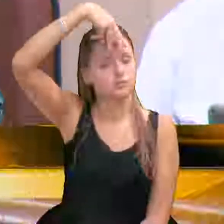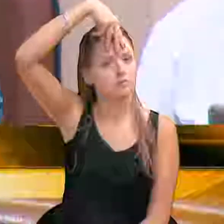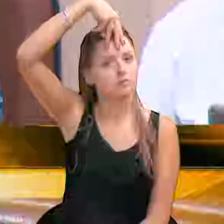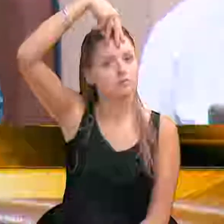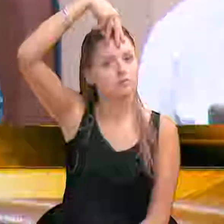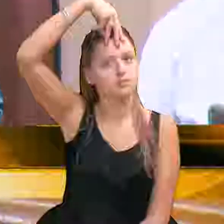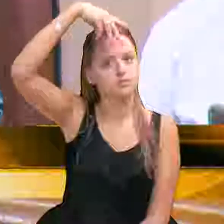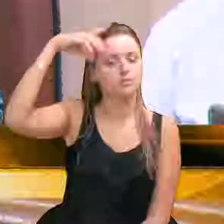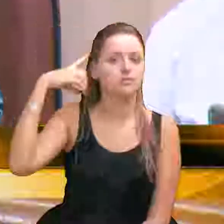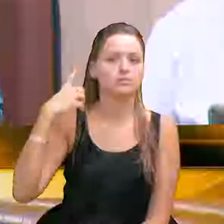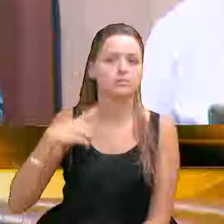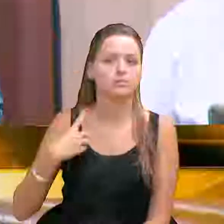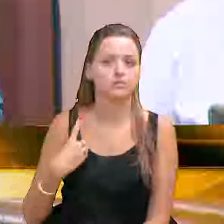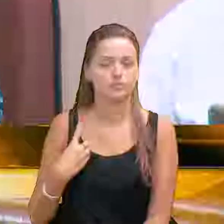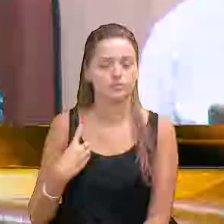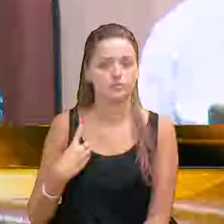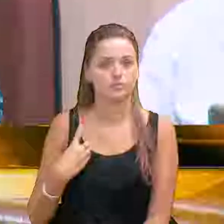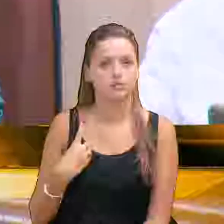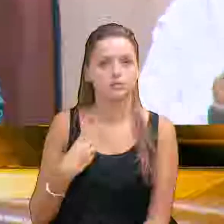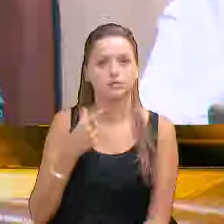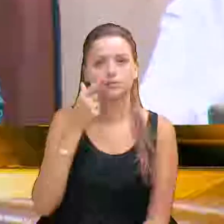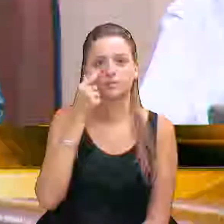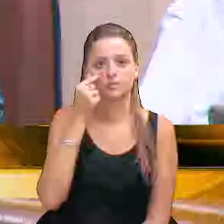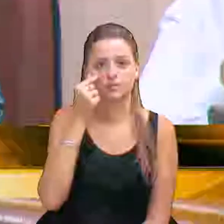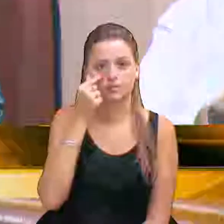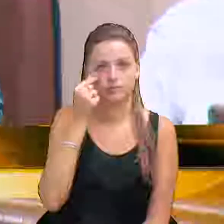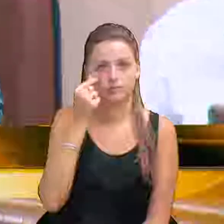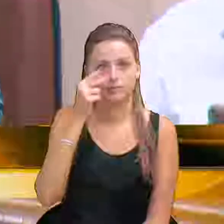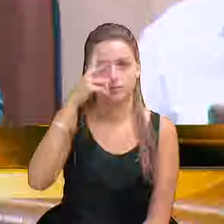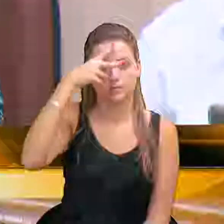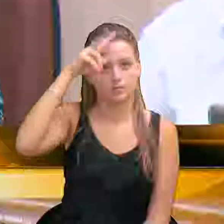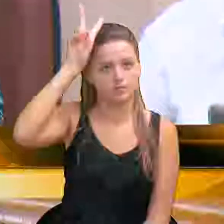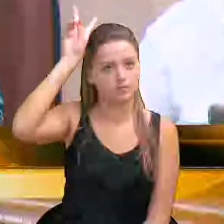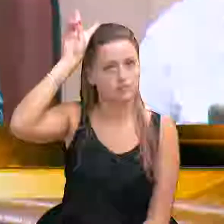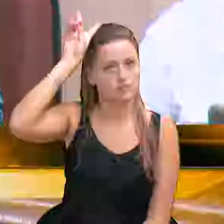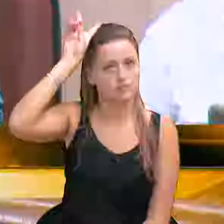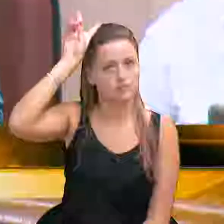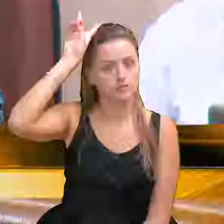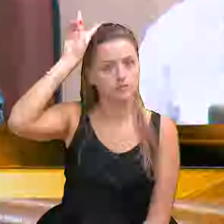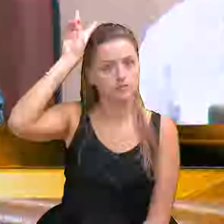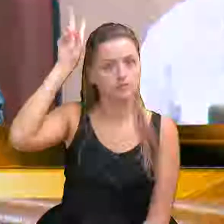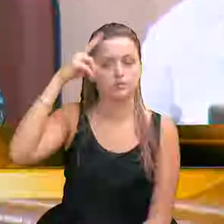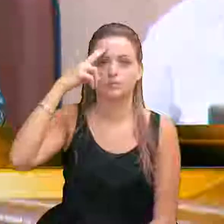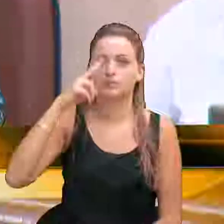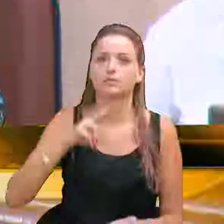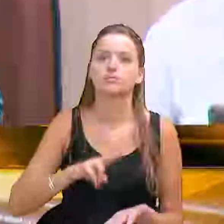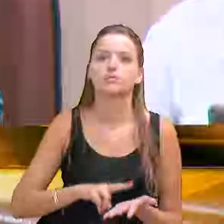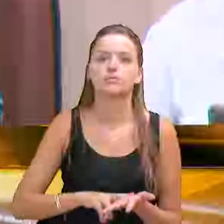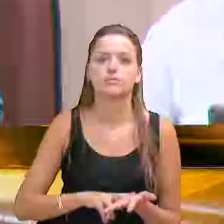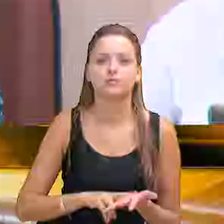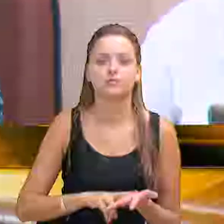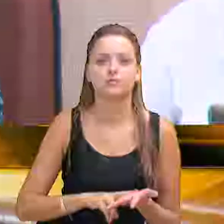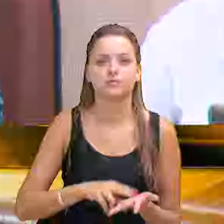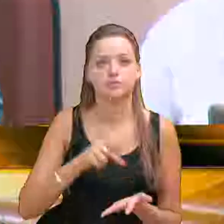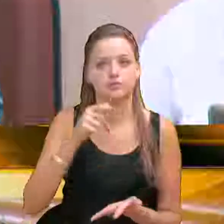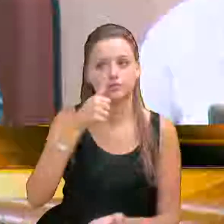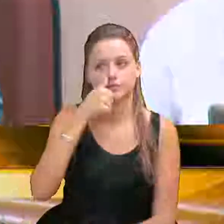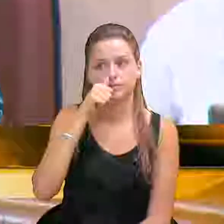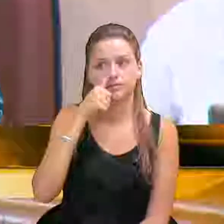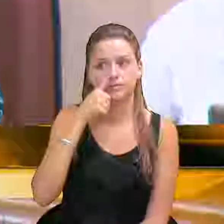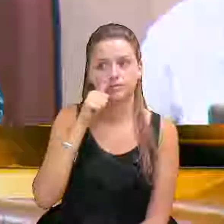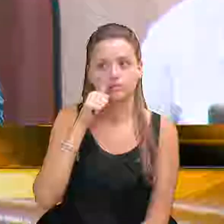Girardi, Denise Pessoa, Edio Elói Frisso, Edson da Rosa, Neri Andrade Pereira Júnior, Paula